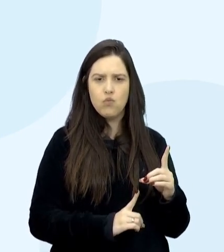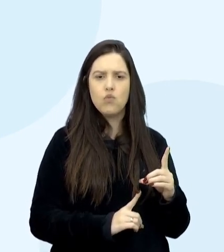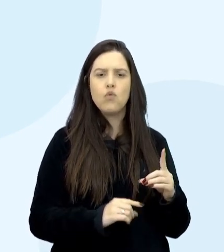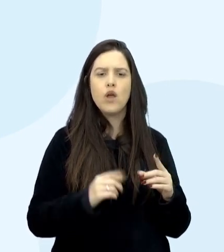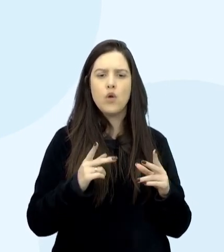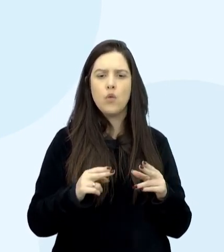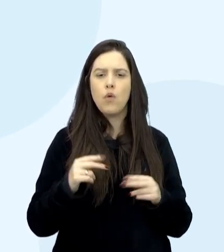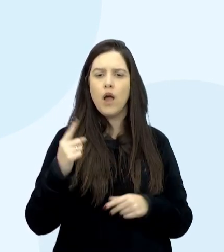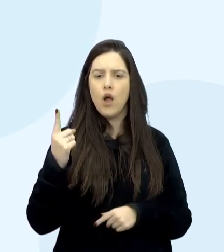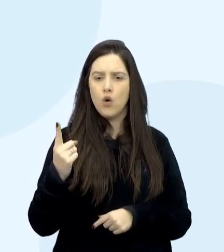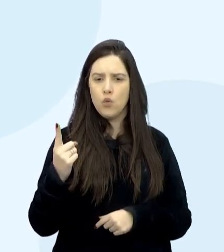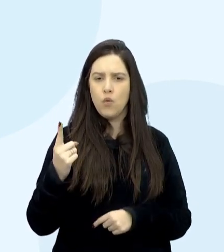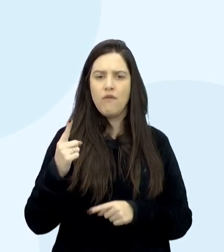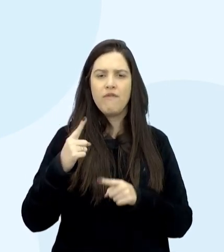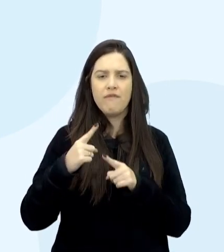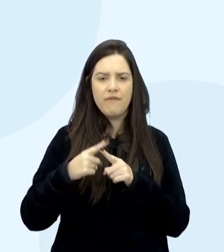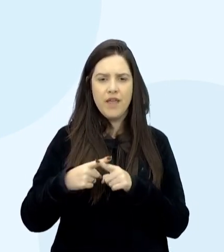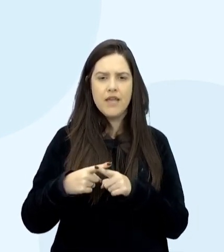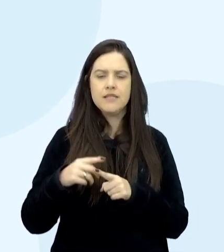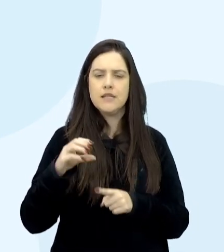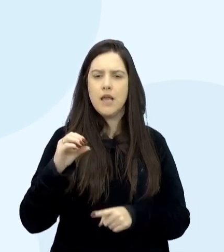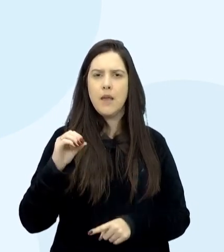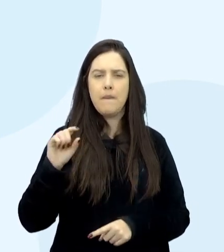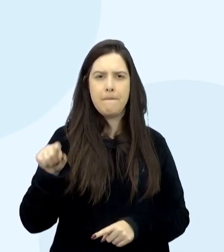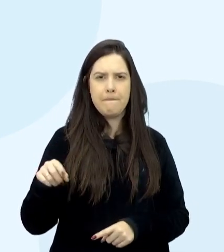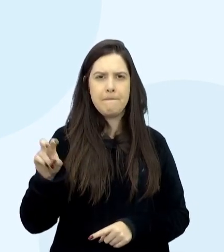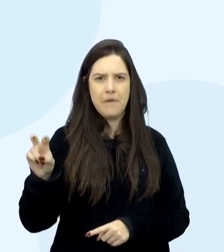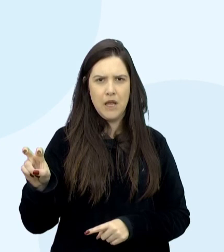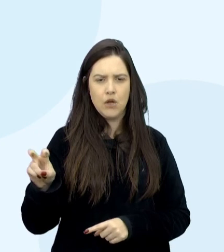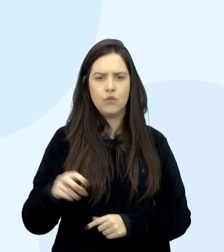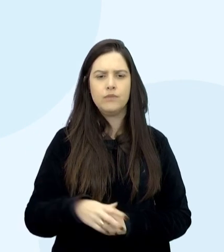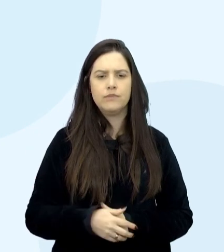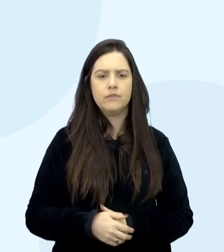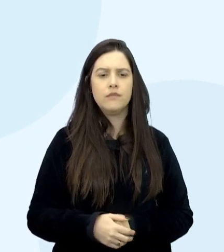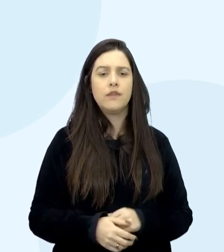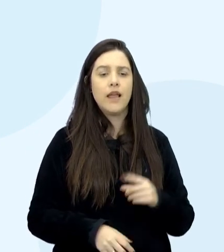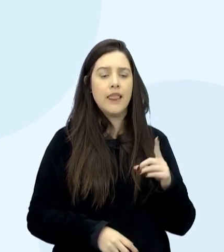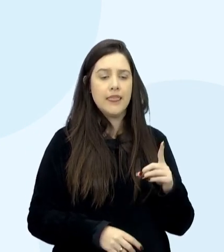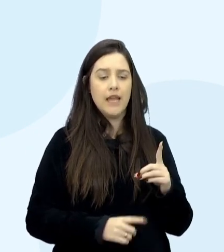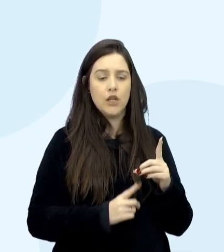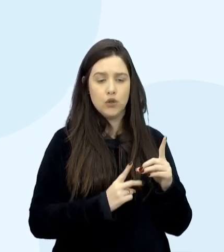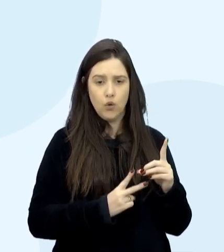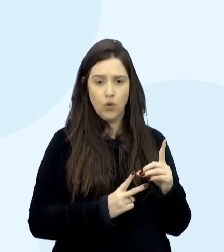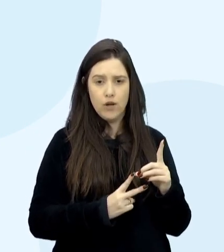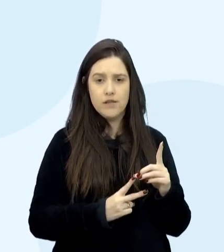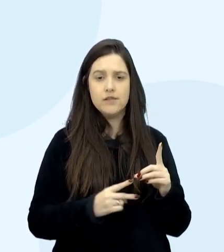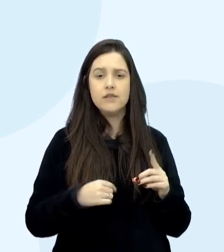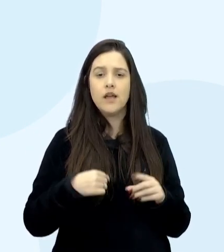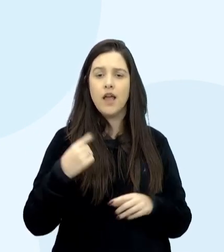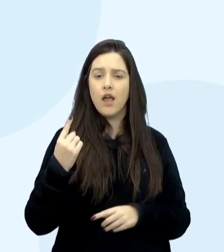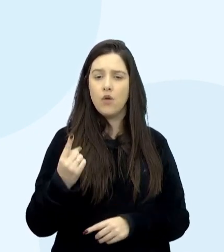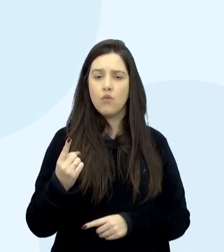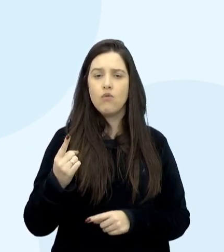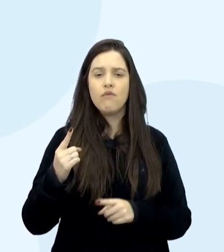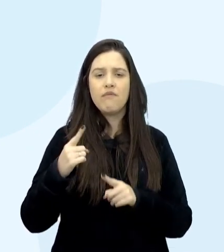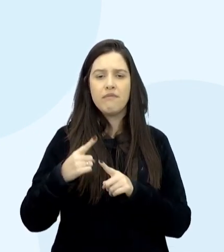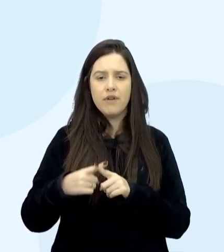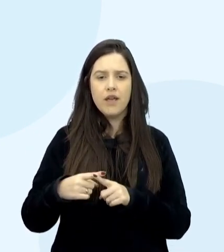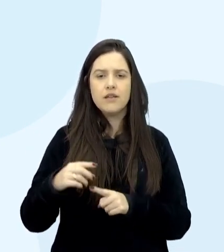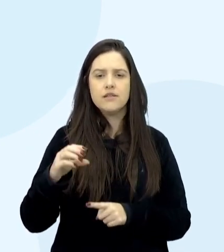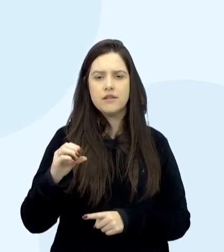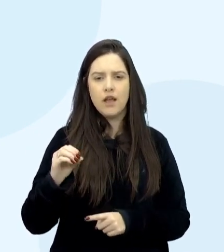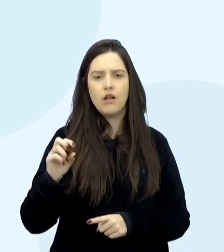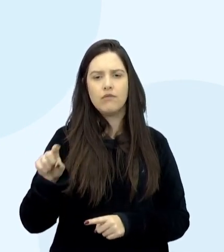1 vezes meio, né? Depois o D2 vai ser o anterior vezes meio novamente e assim vai,